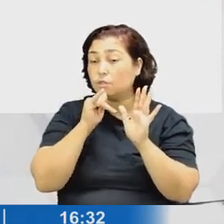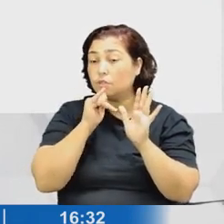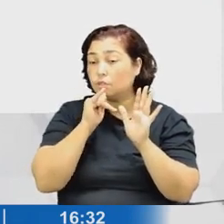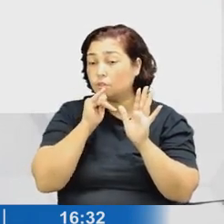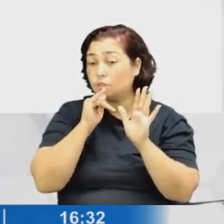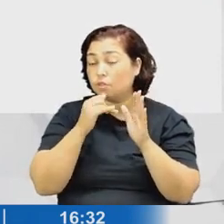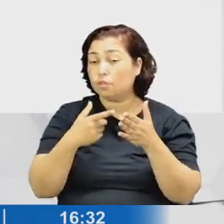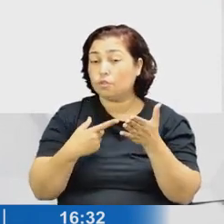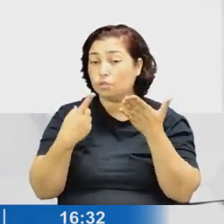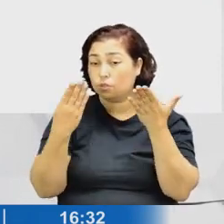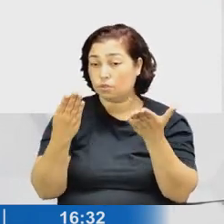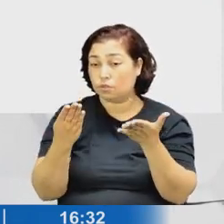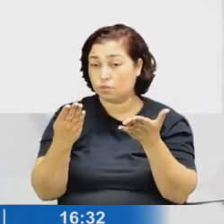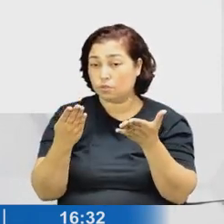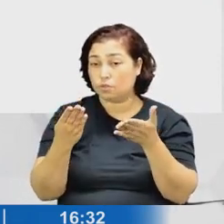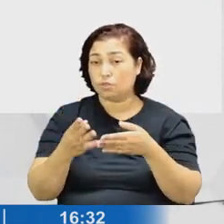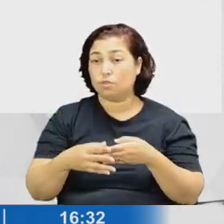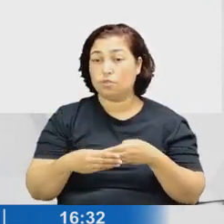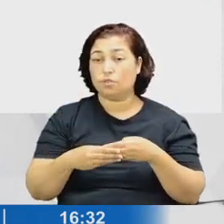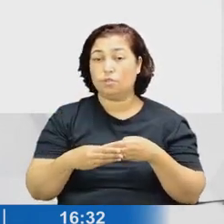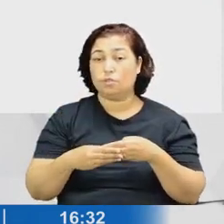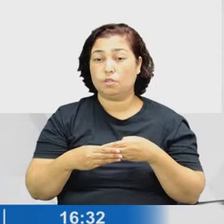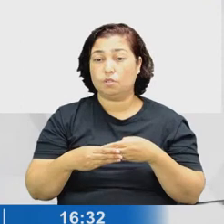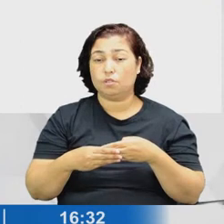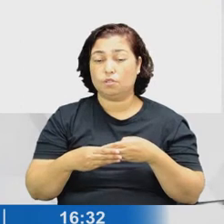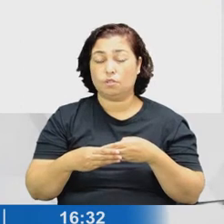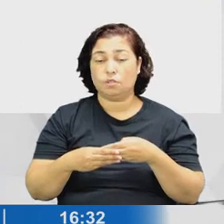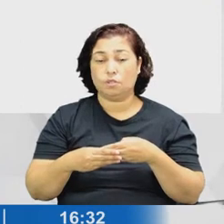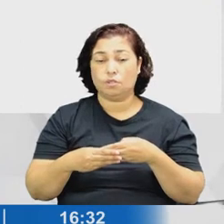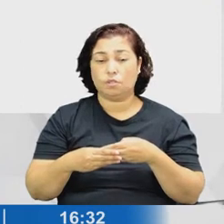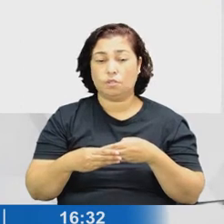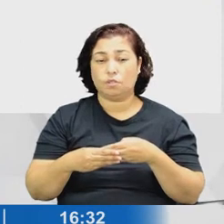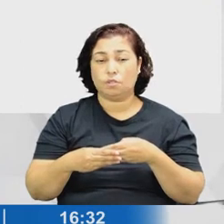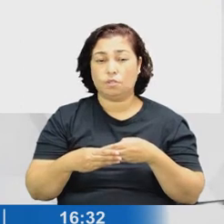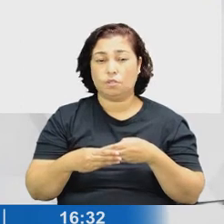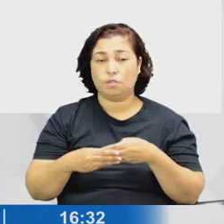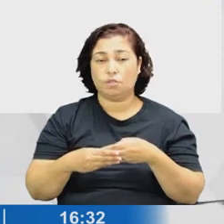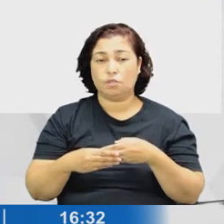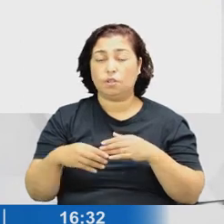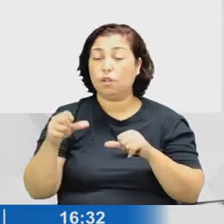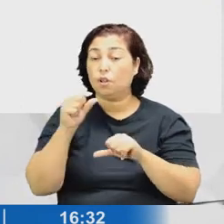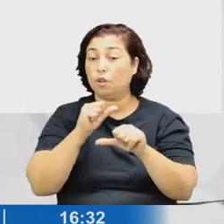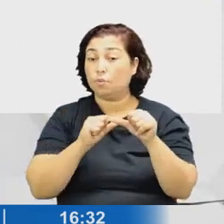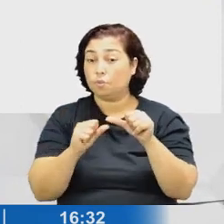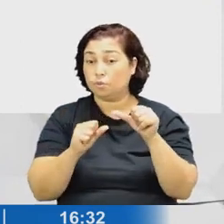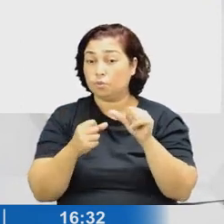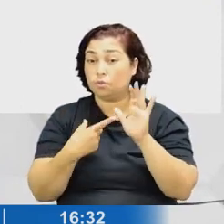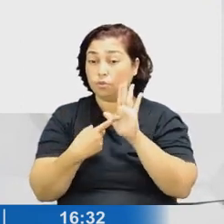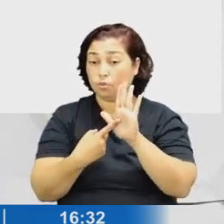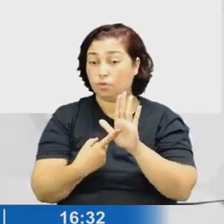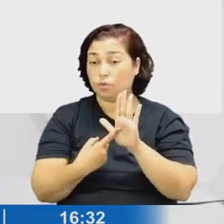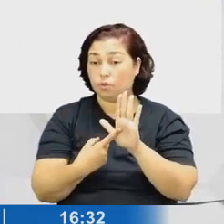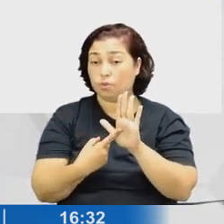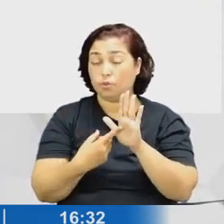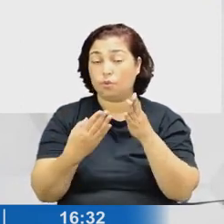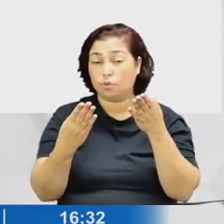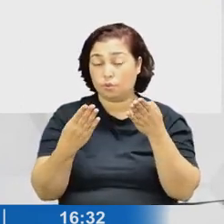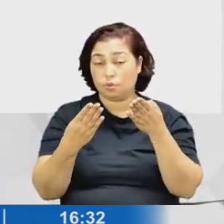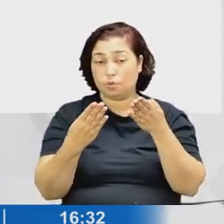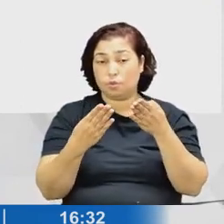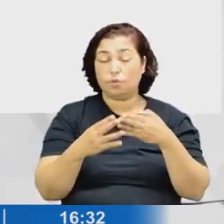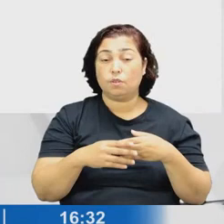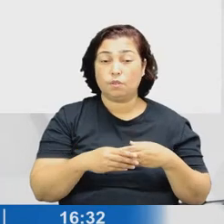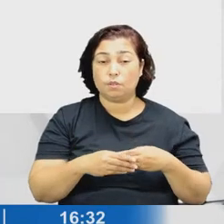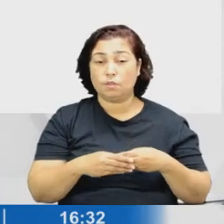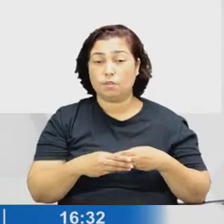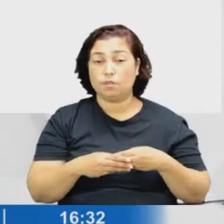intencionalmente foi para outro arquétipo lá na reeleição ela mudou completamente a imagem dela foi para a